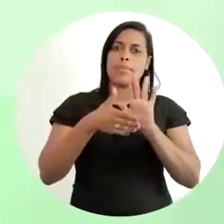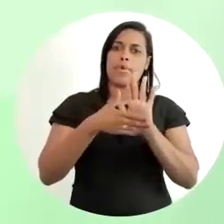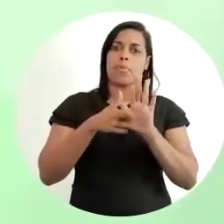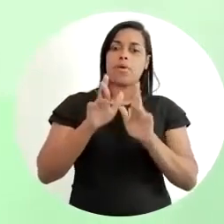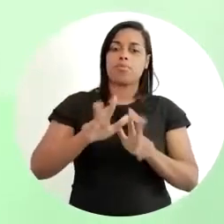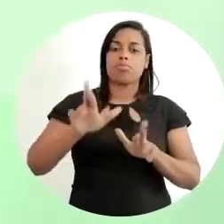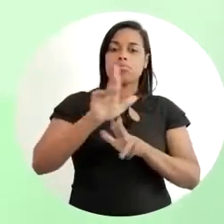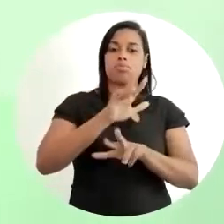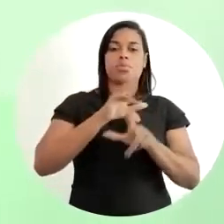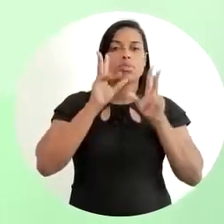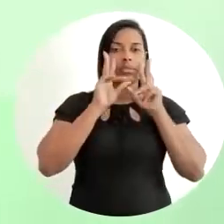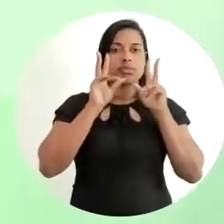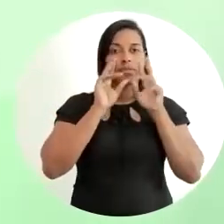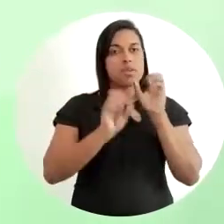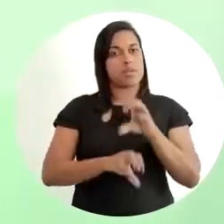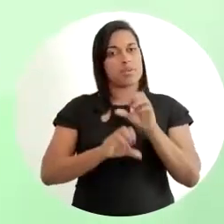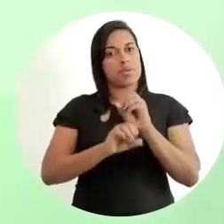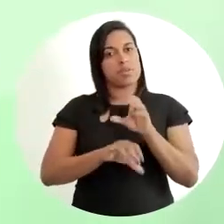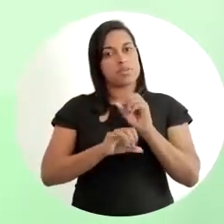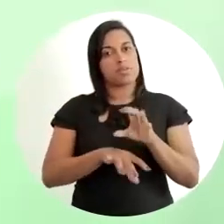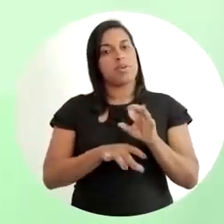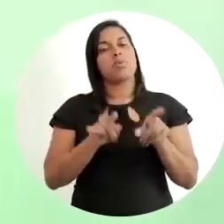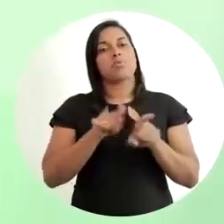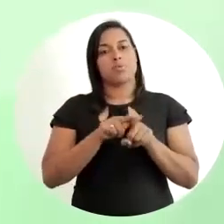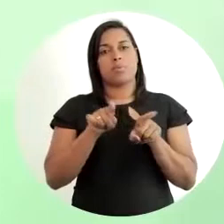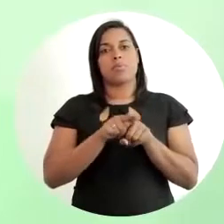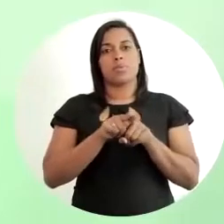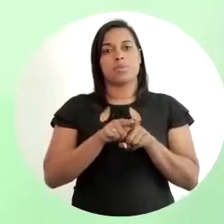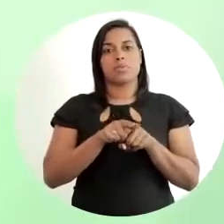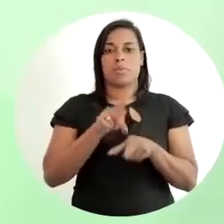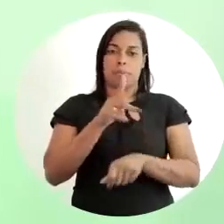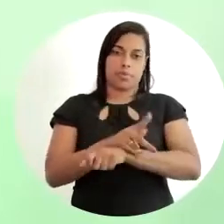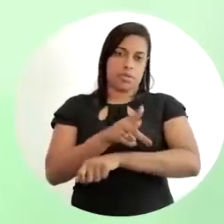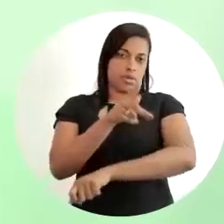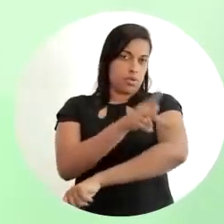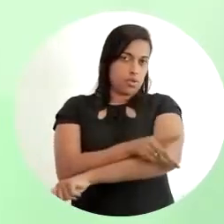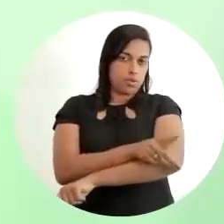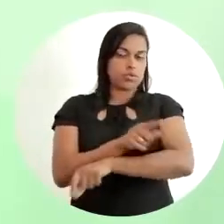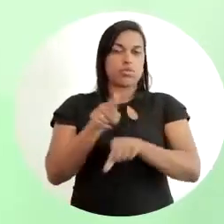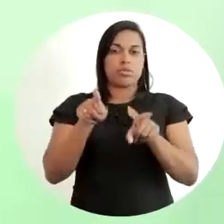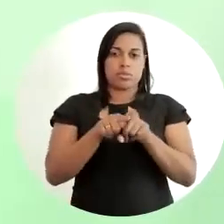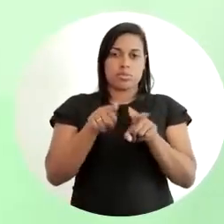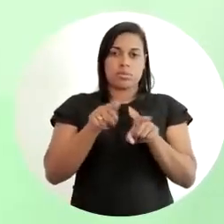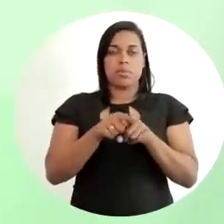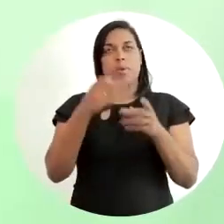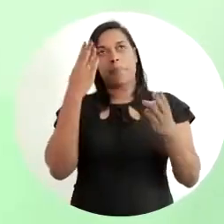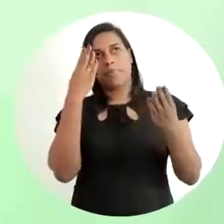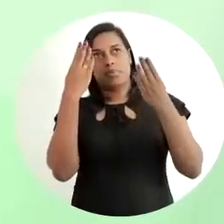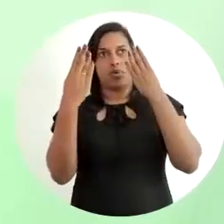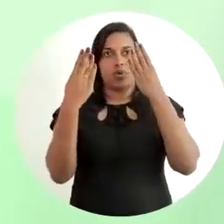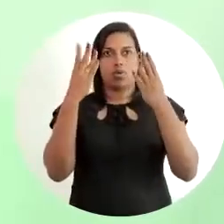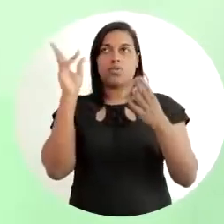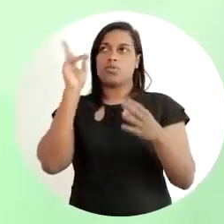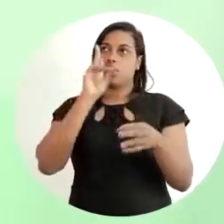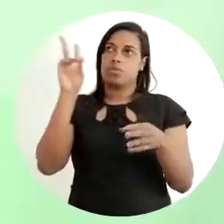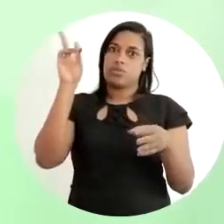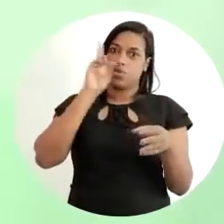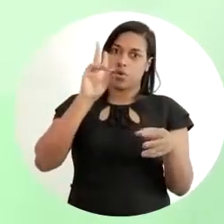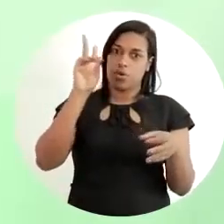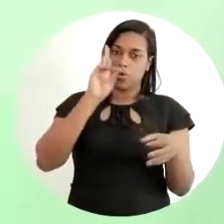forma diferenciada de se ver a educação, envolvida não só com questões pedagógicas, mas também